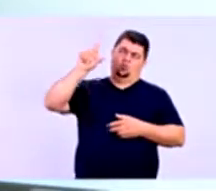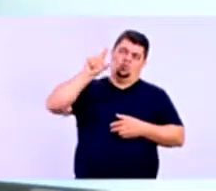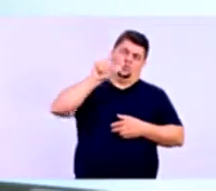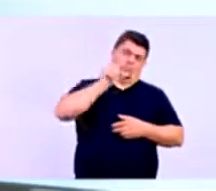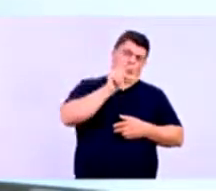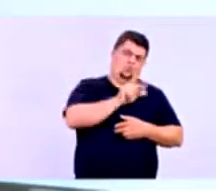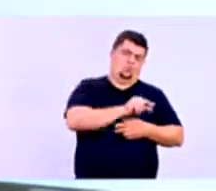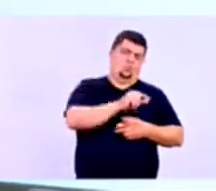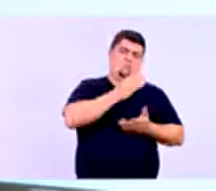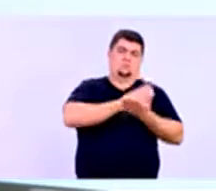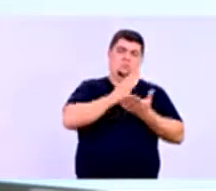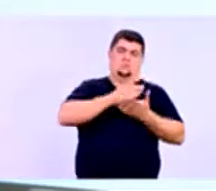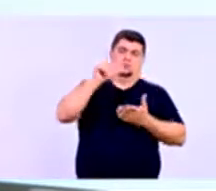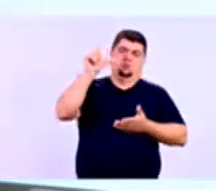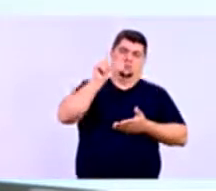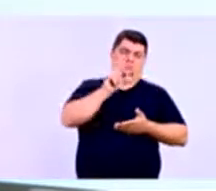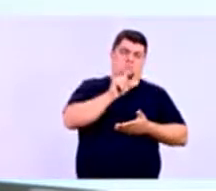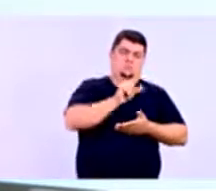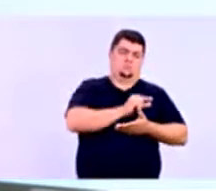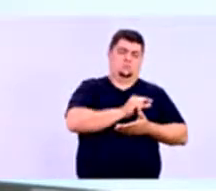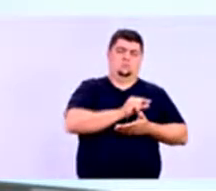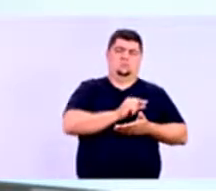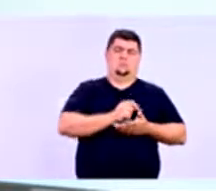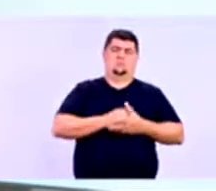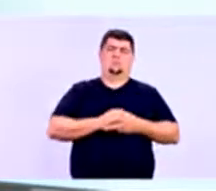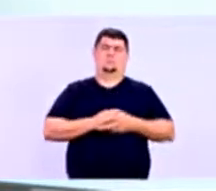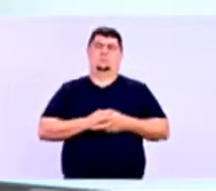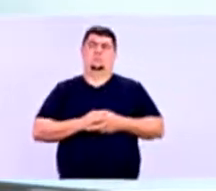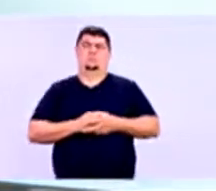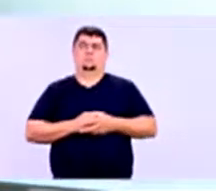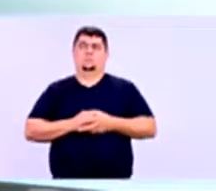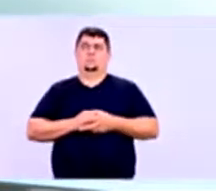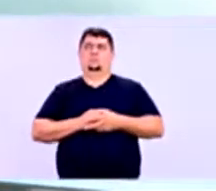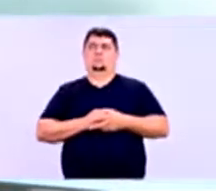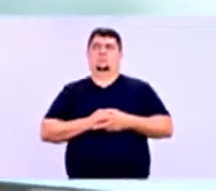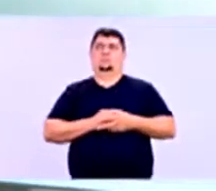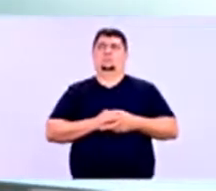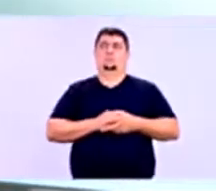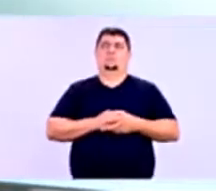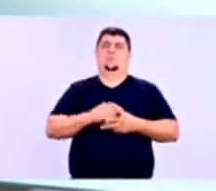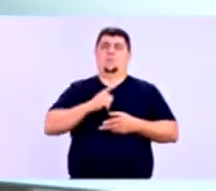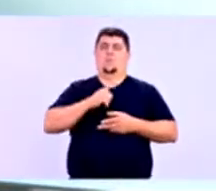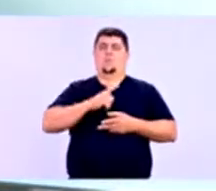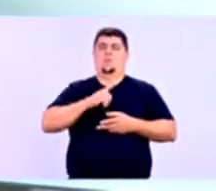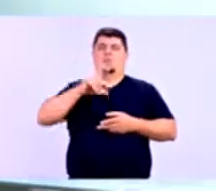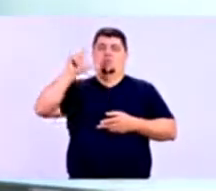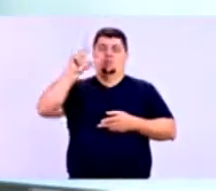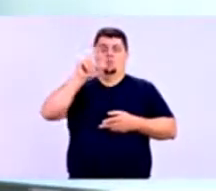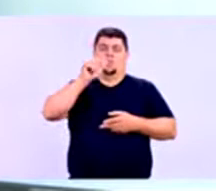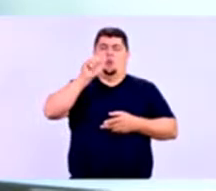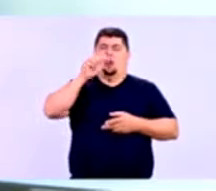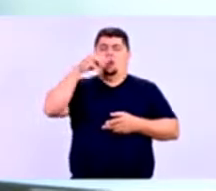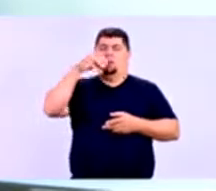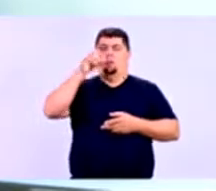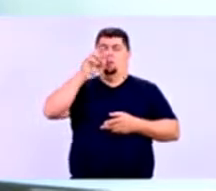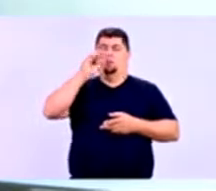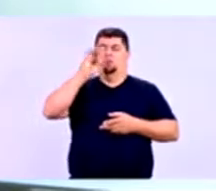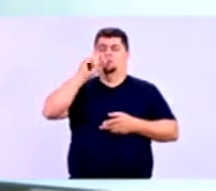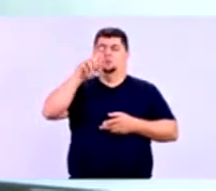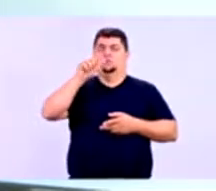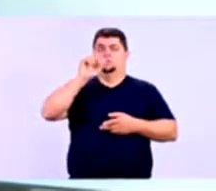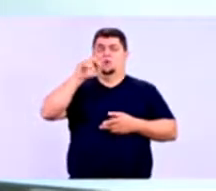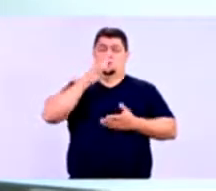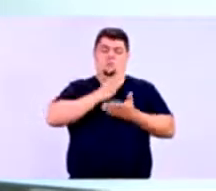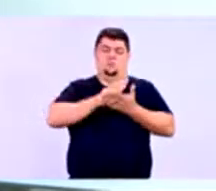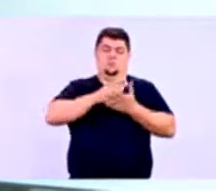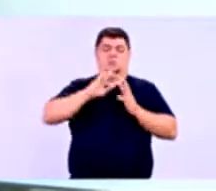vai caindo. A palavra constante refere-se à amortização e não à prestação.